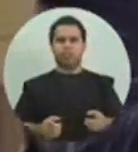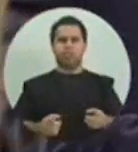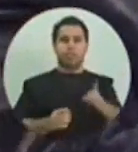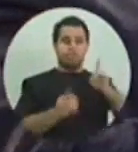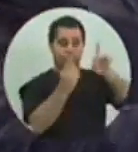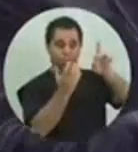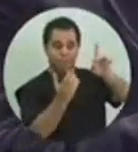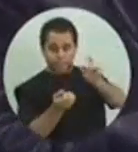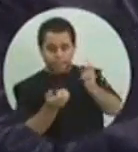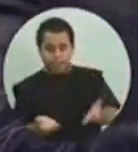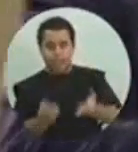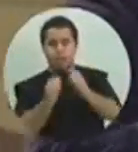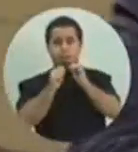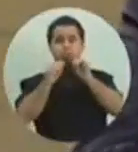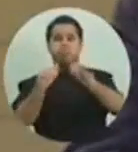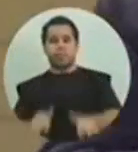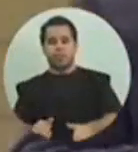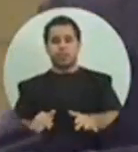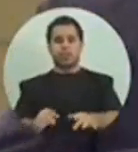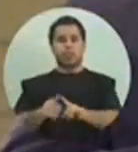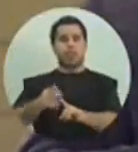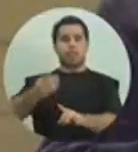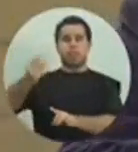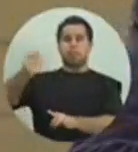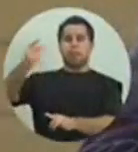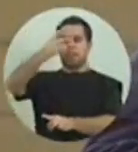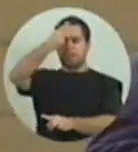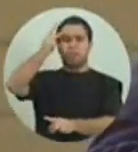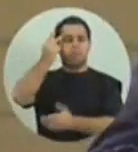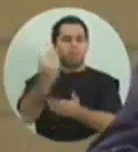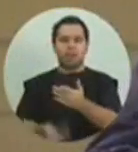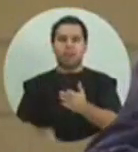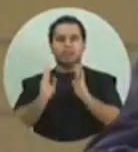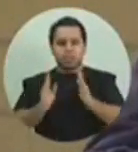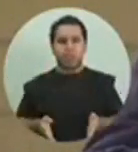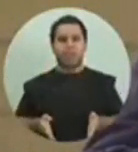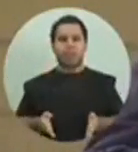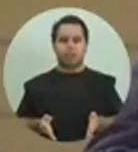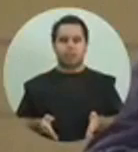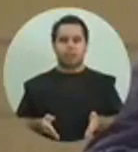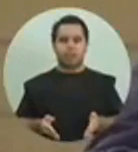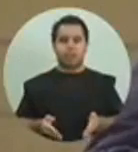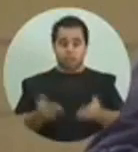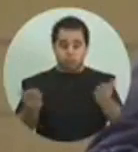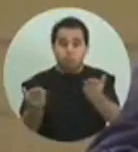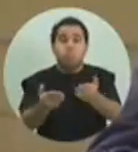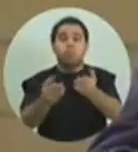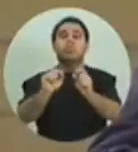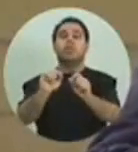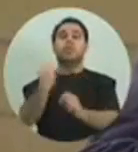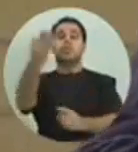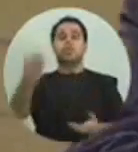Deus tem preparado uma grande bênção, mas no passado os nossos pais perderam a